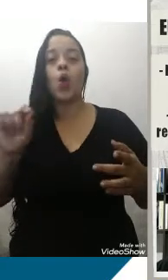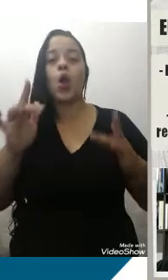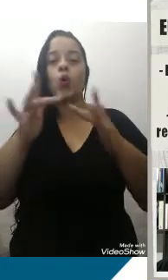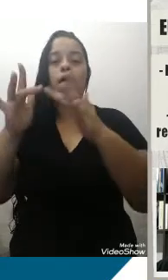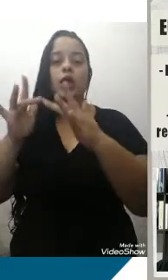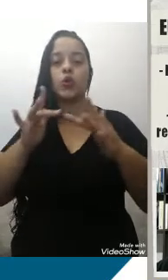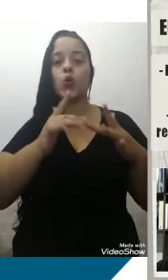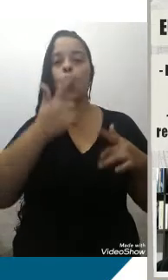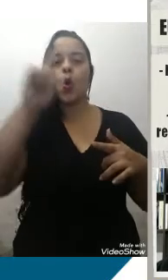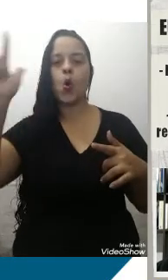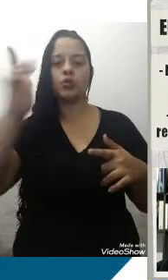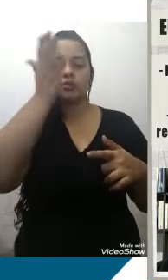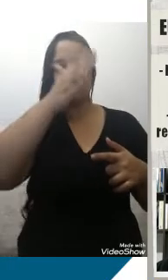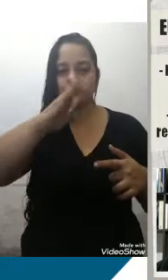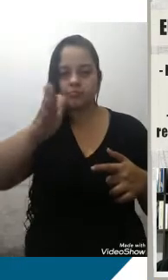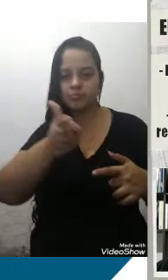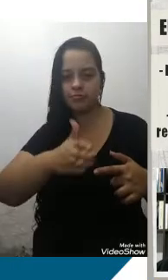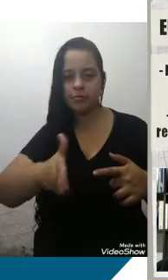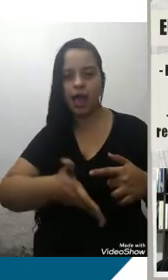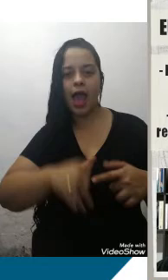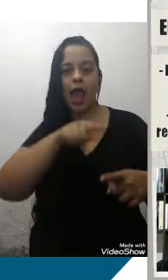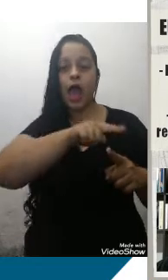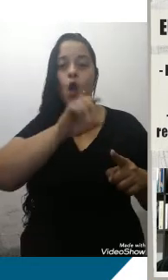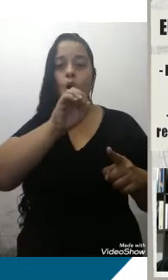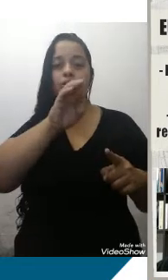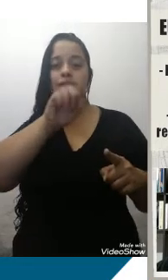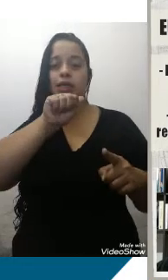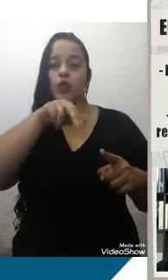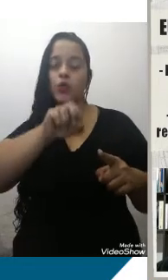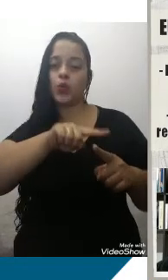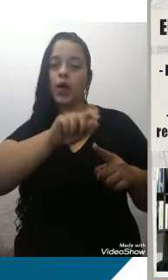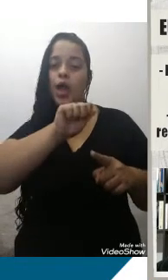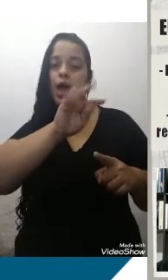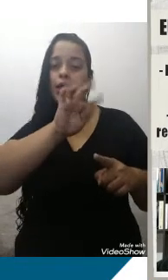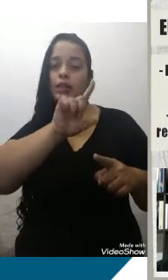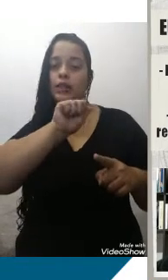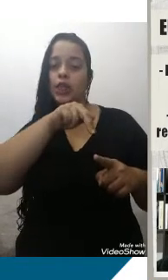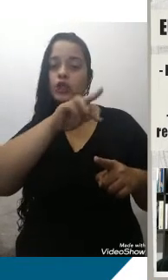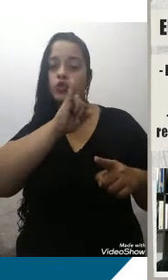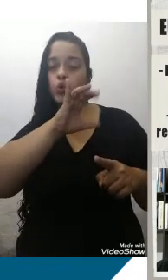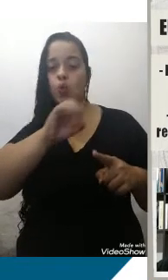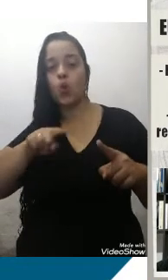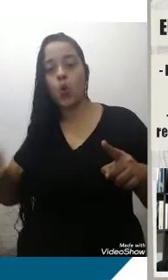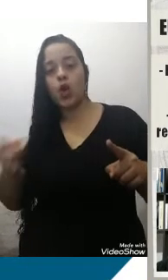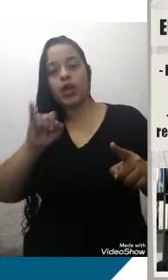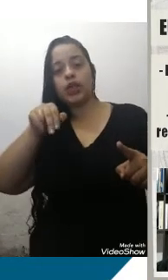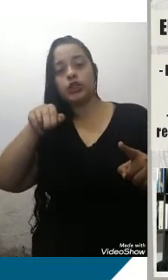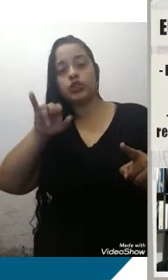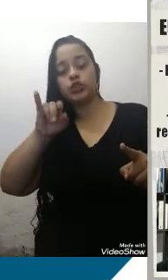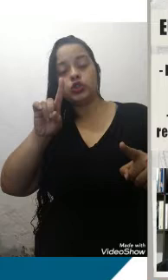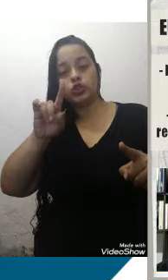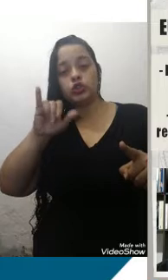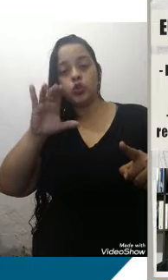regiões costeiras, outras regiões da costa banhada pelo Oceano Atlântico e Oceano Índico, África Ocidental e África Oriental,